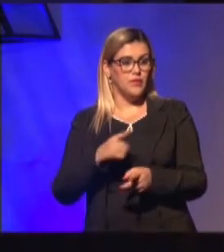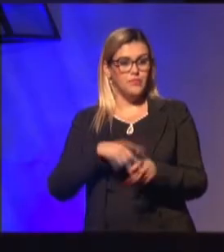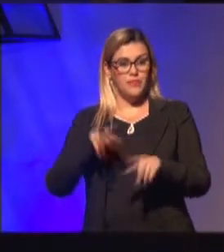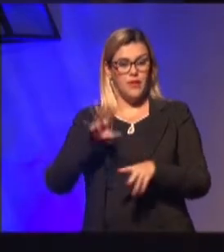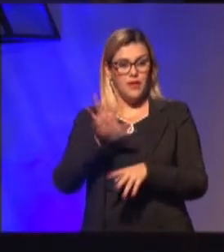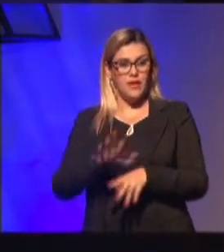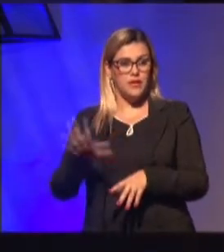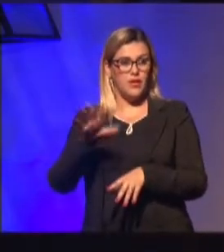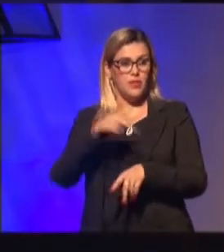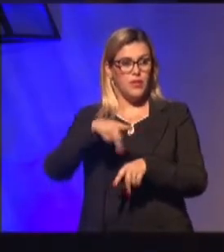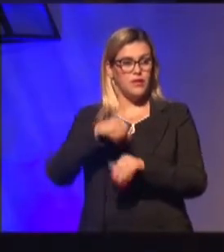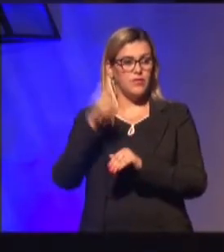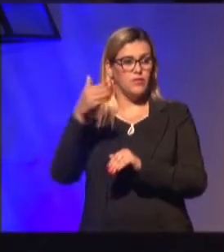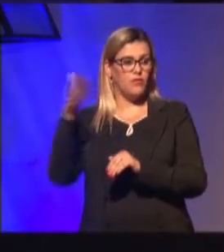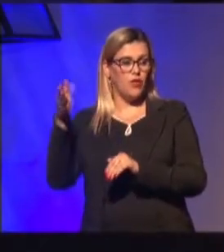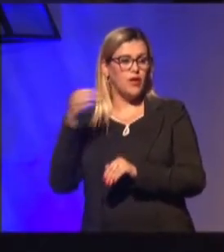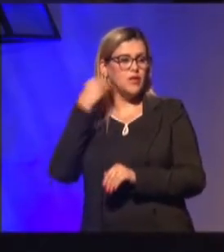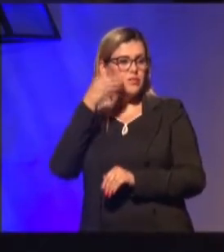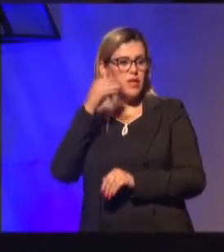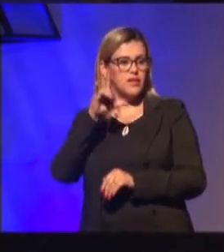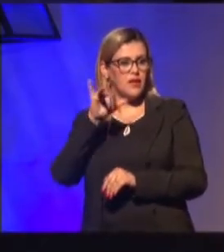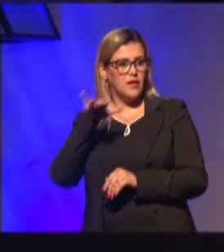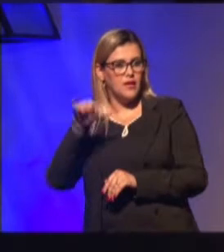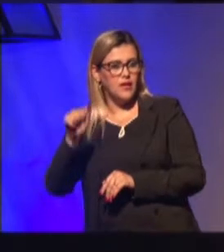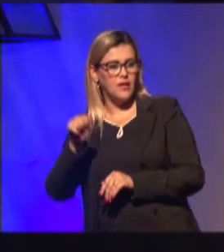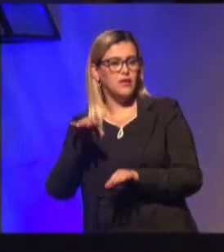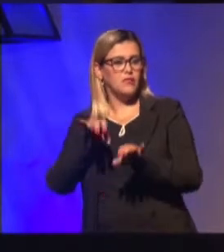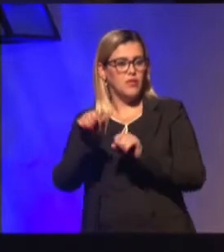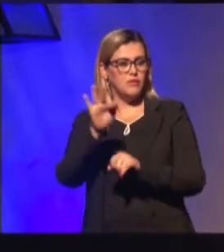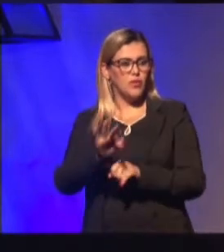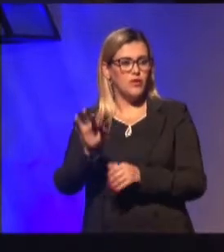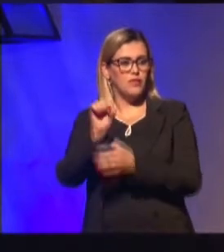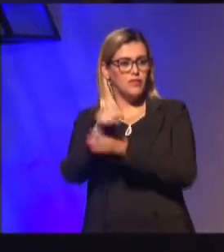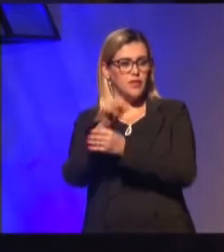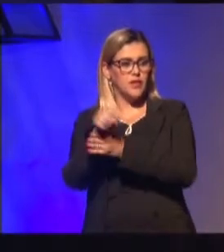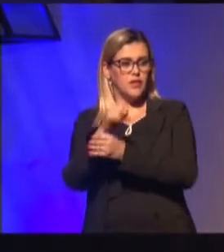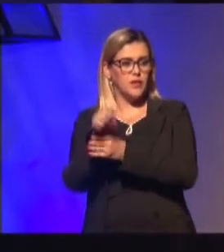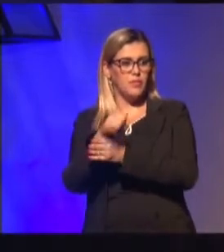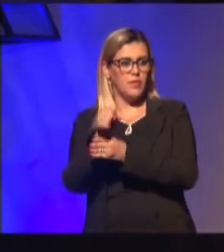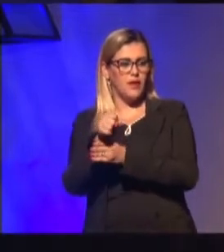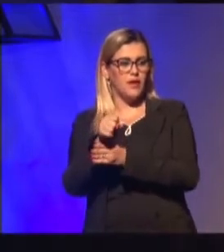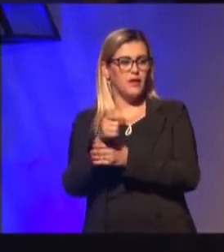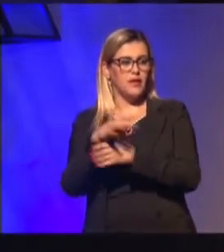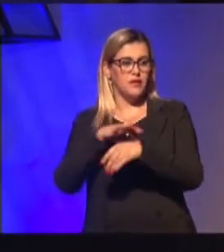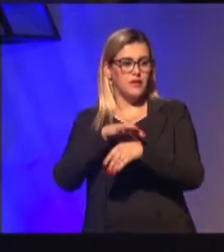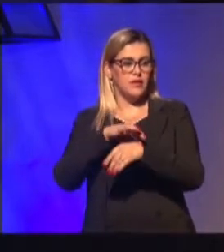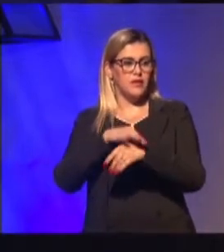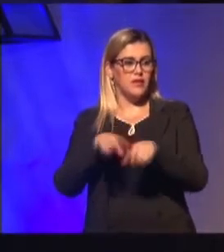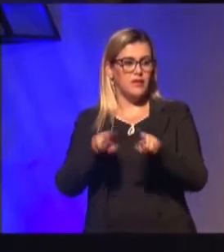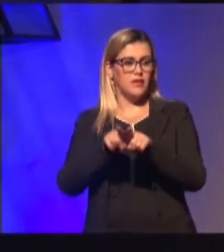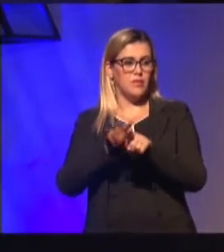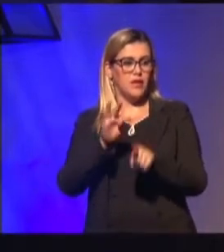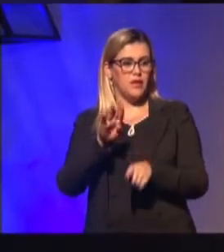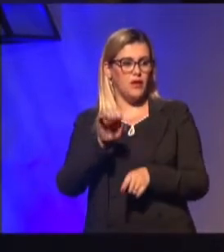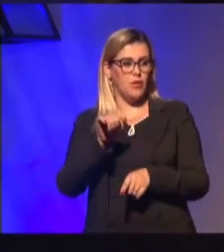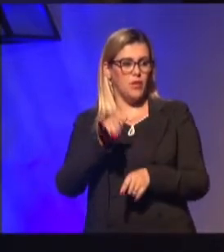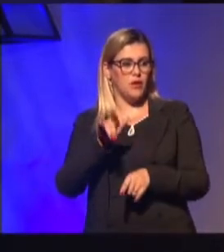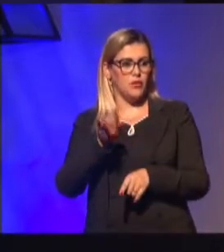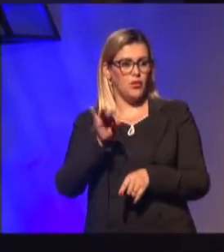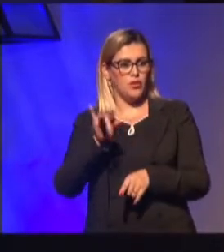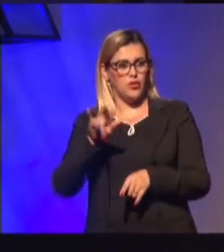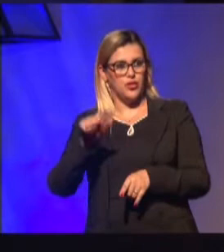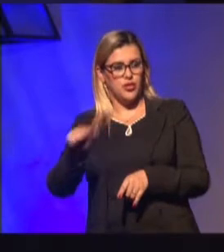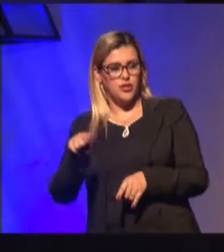nacionais e internacionais, tem experiência clínica e acadêmica na área de fisioterapia em ortopedia e traumatologia e